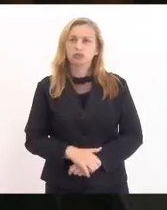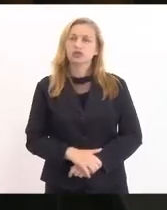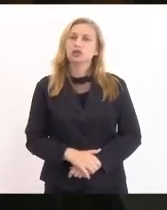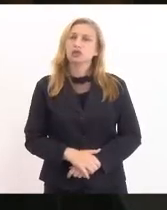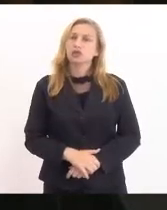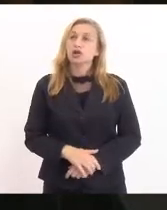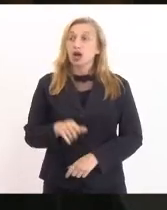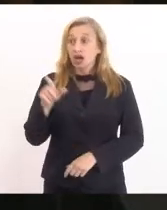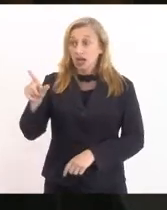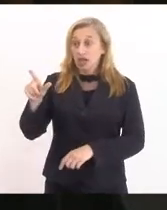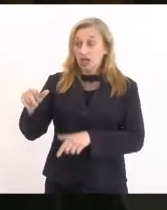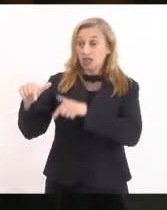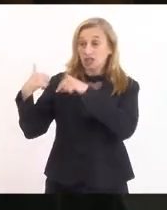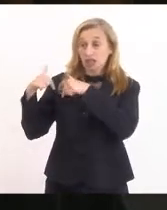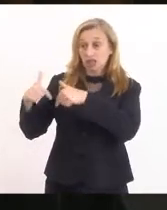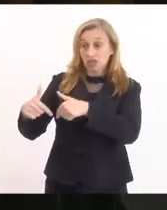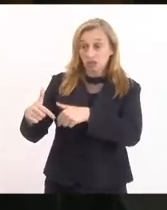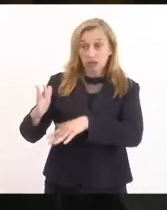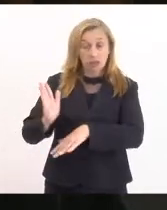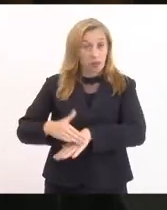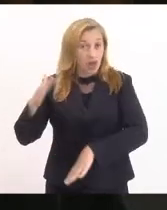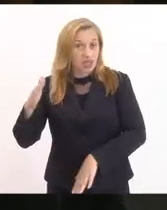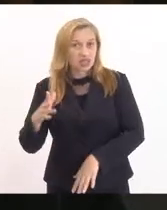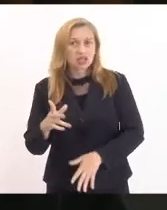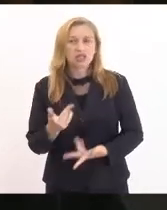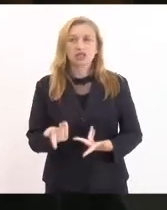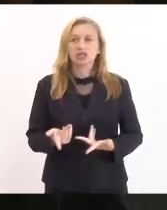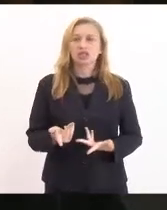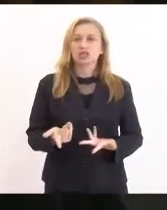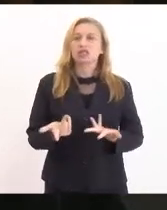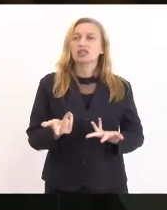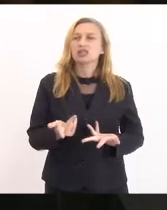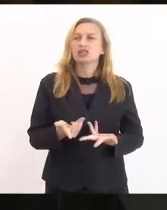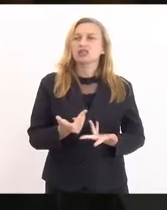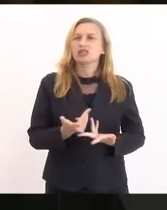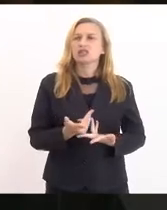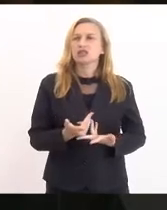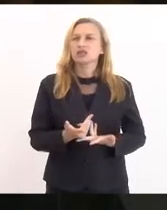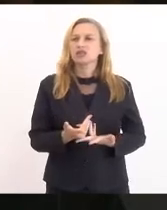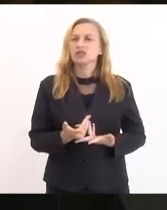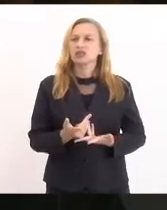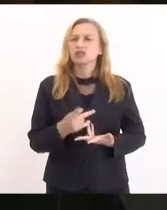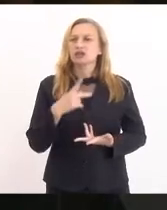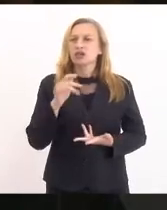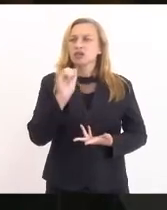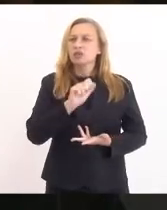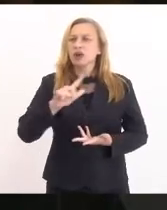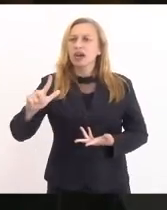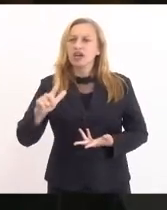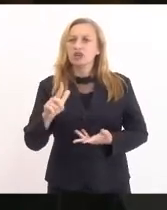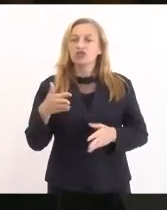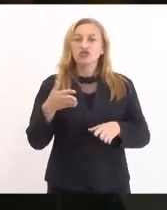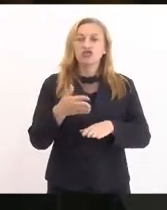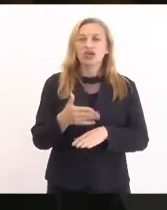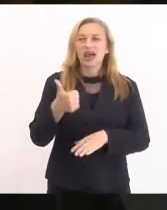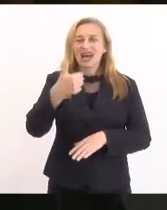mais conservadores que fazem prognóstico do barril chegar a 100